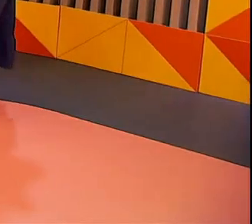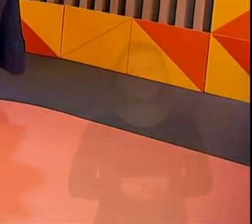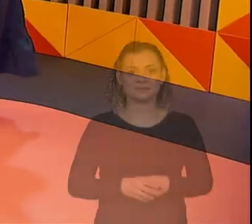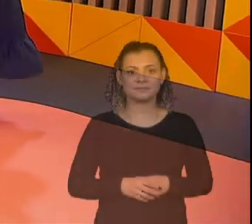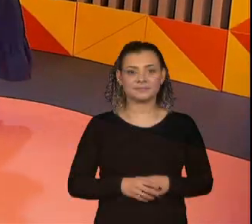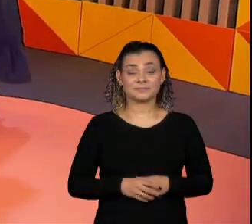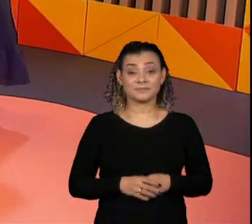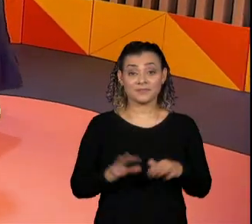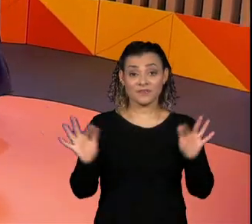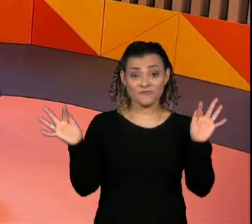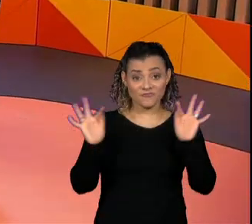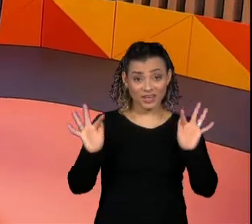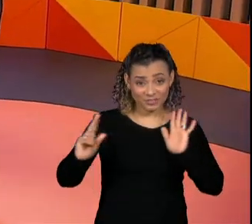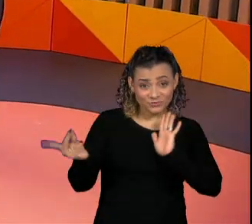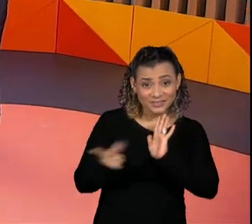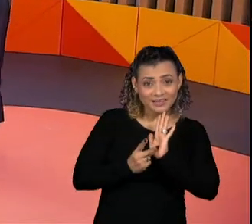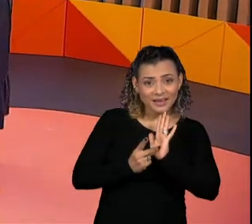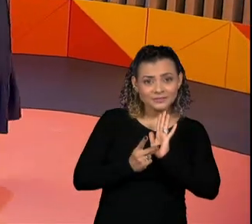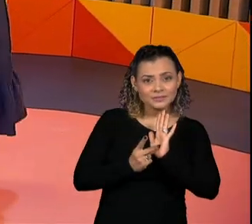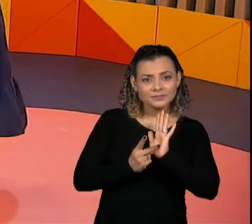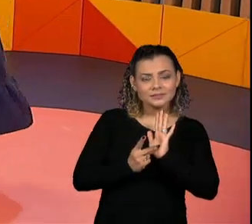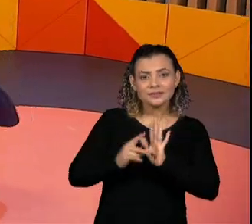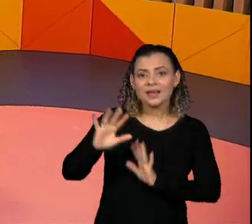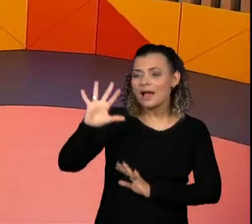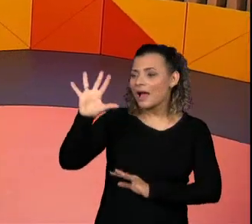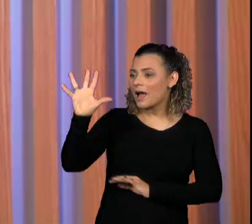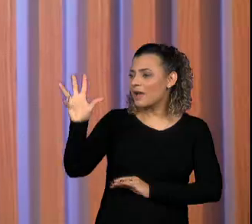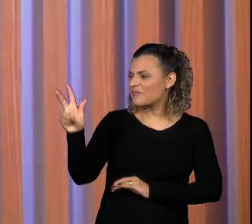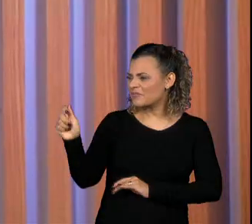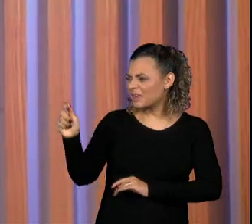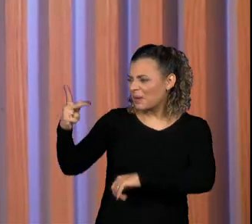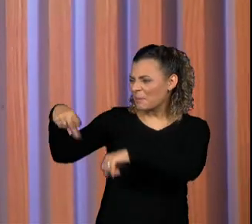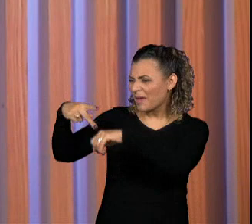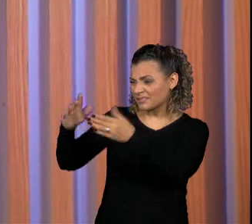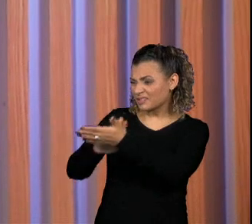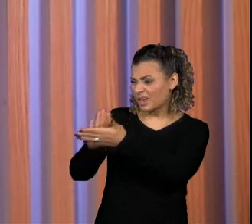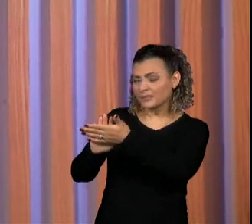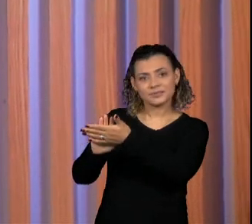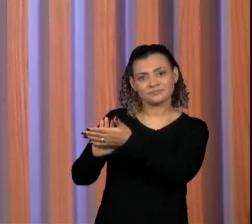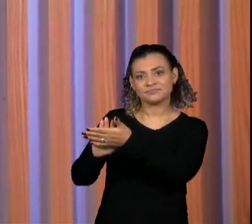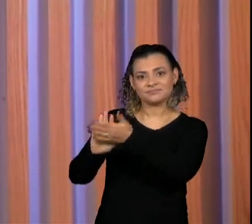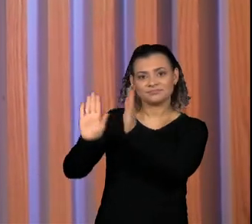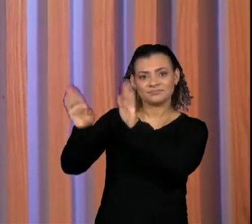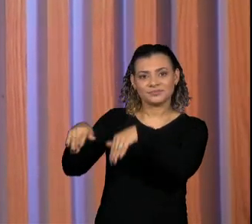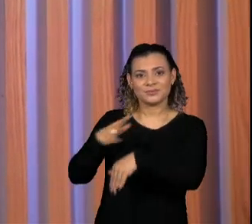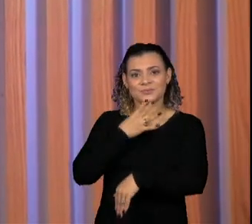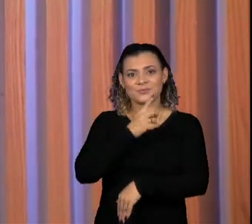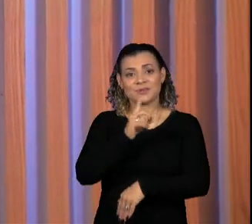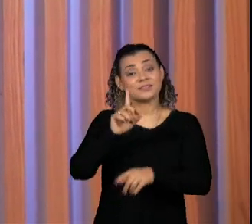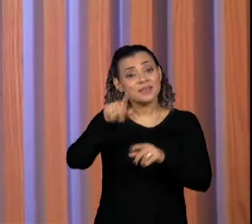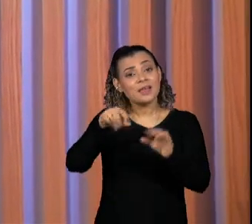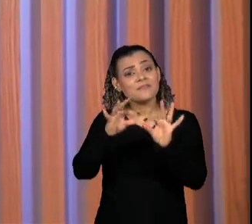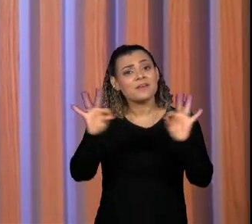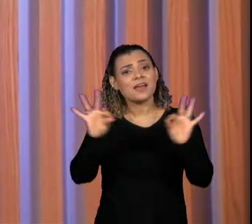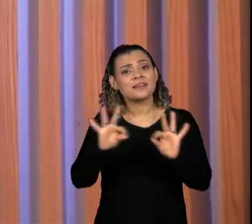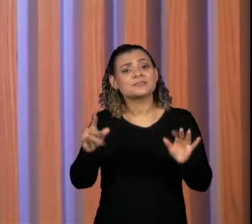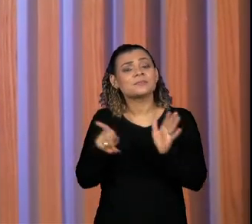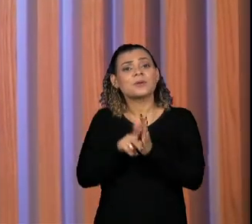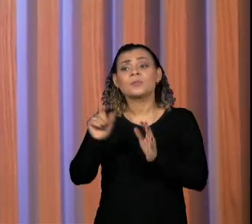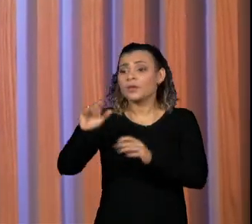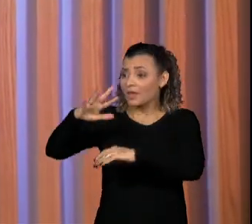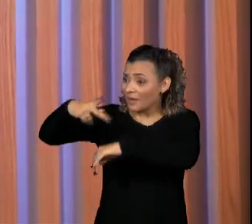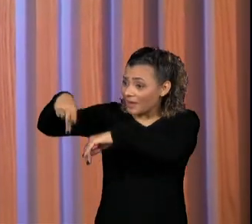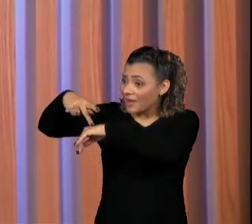Só é feliz quem realmente sabe que a África não é um país. Esse é um verso do Emicida e é uma inspiração para o nosso programa de